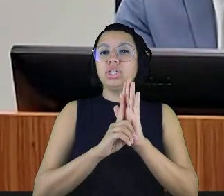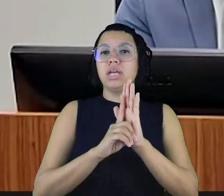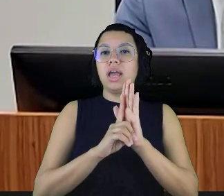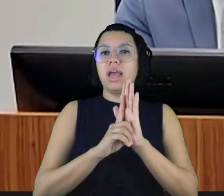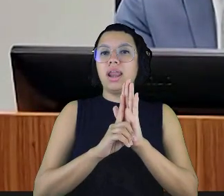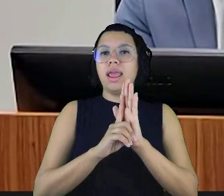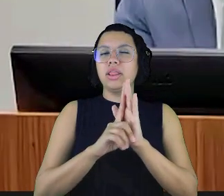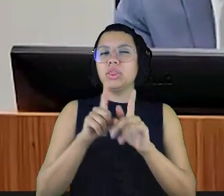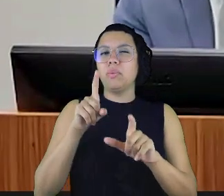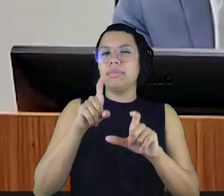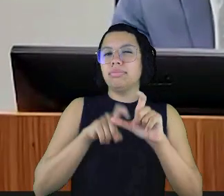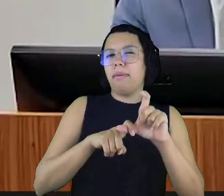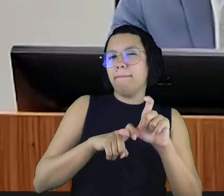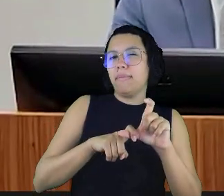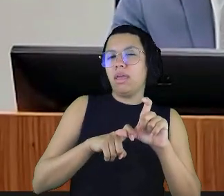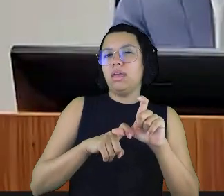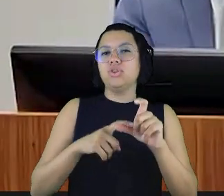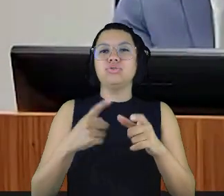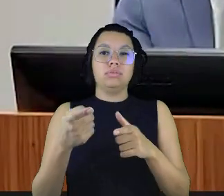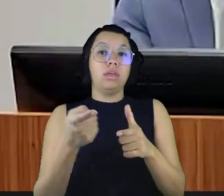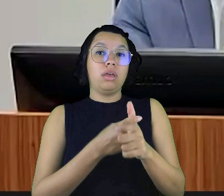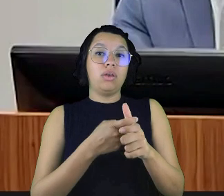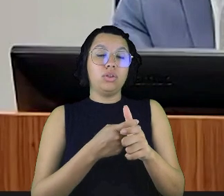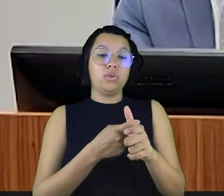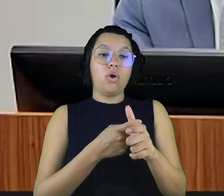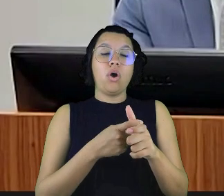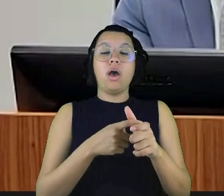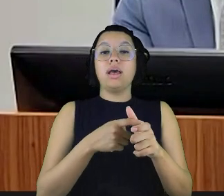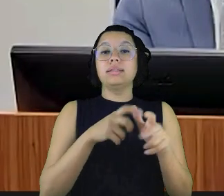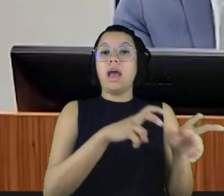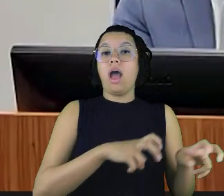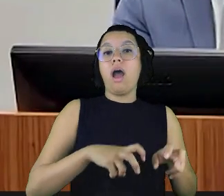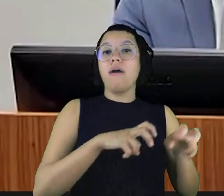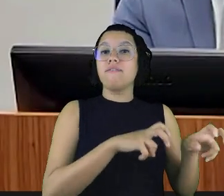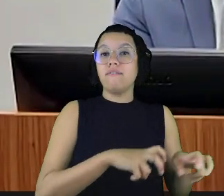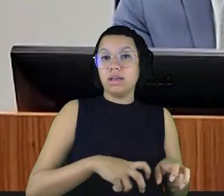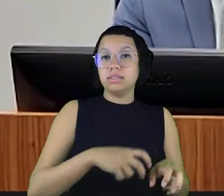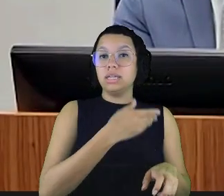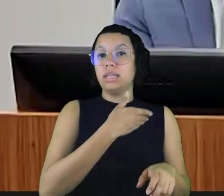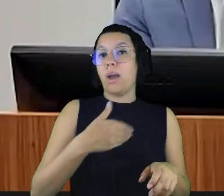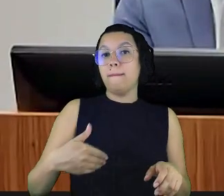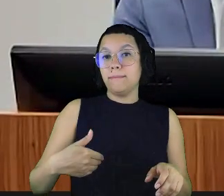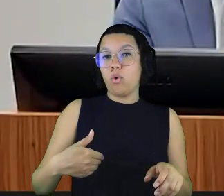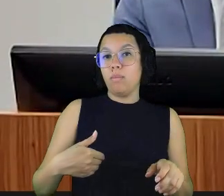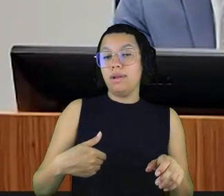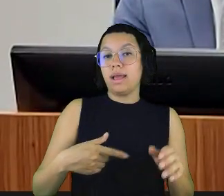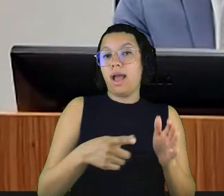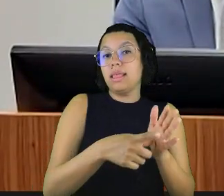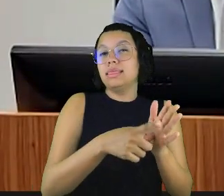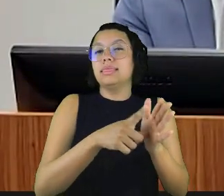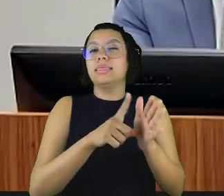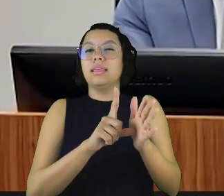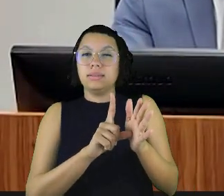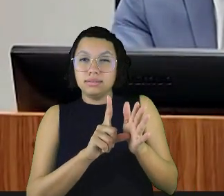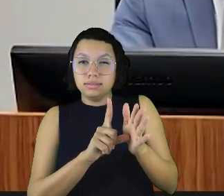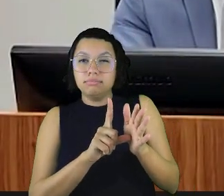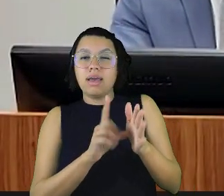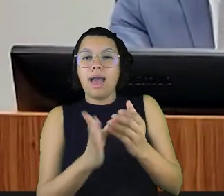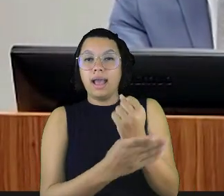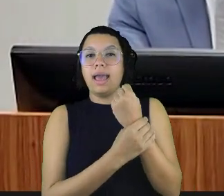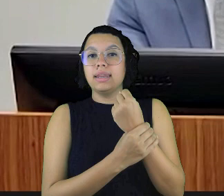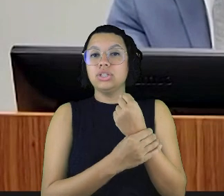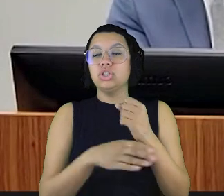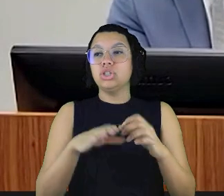fazenda pública antecipar a prestação de garantia através de um instrumento cautelar que seria